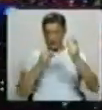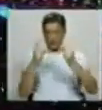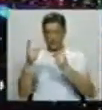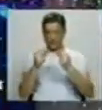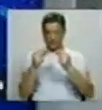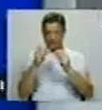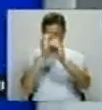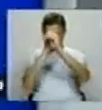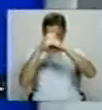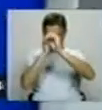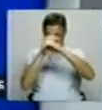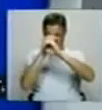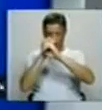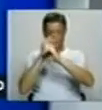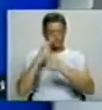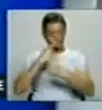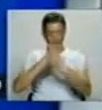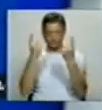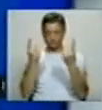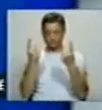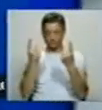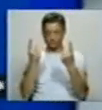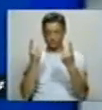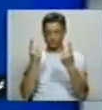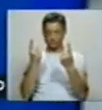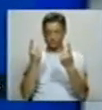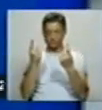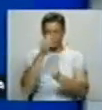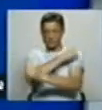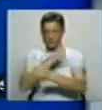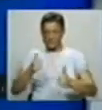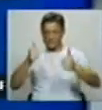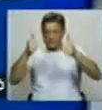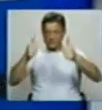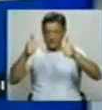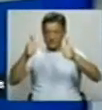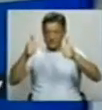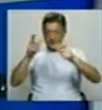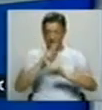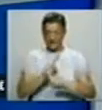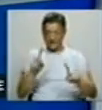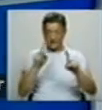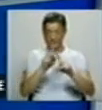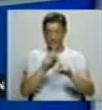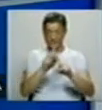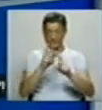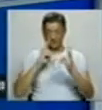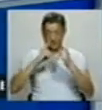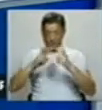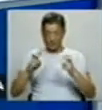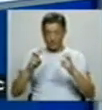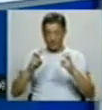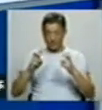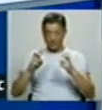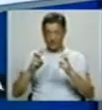O telescópio Gaia, de vez em quando, lá vem à baila, o trazes. Não é pela cidade, mas... Não é pela mas pelas descobertas, não é? Obviamente. Era exatamente